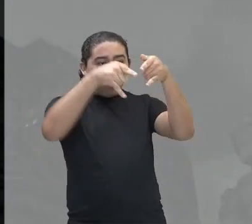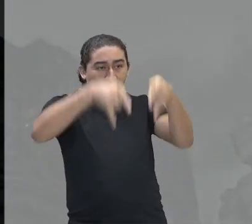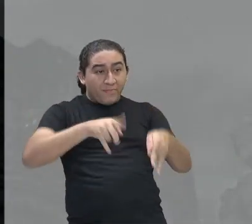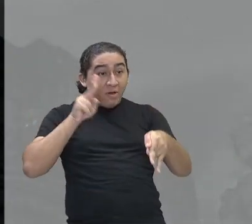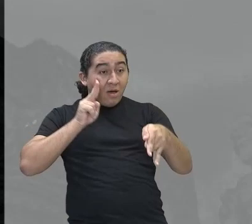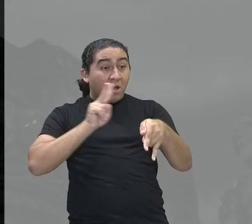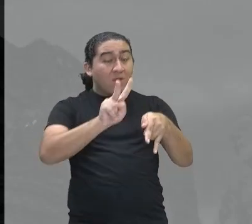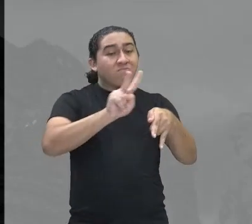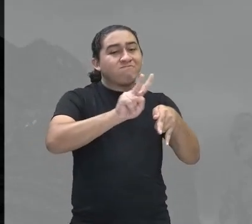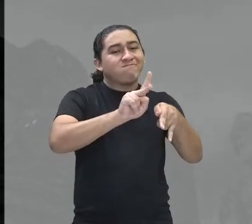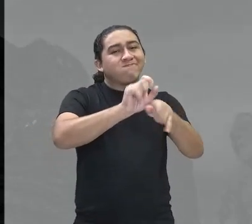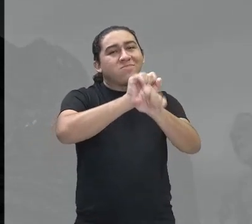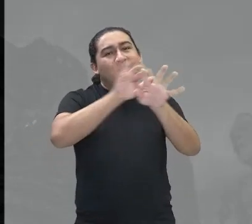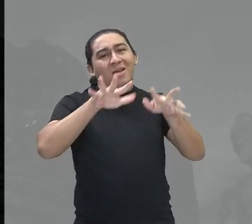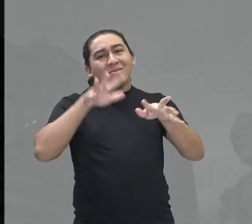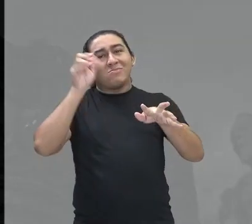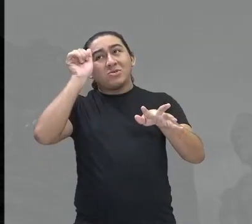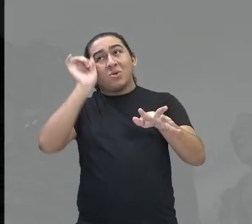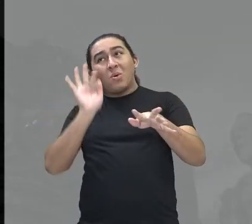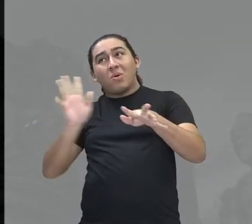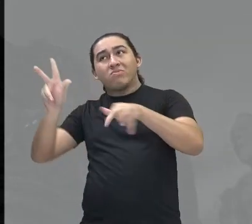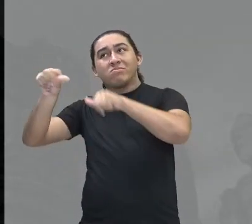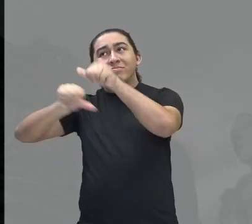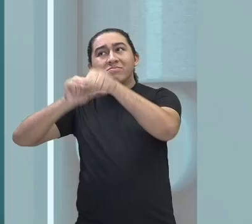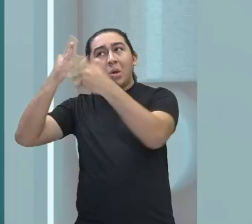vi o meu sonho transformado em pó.